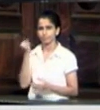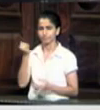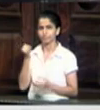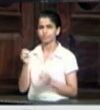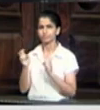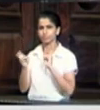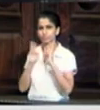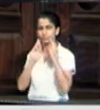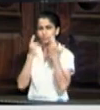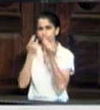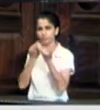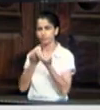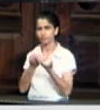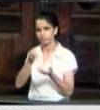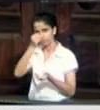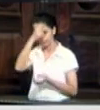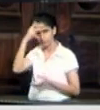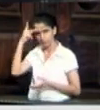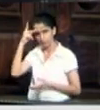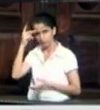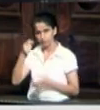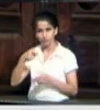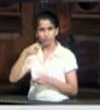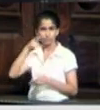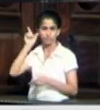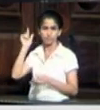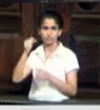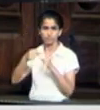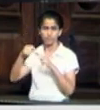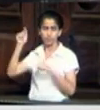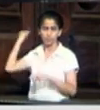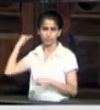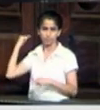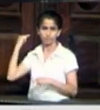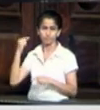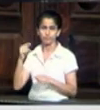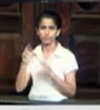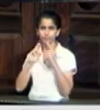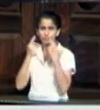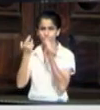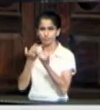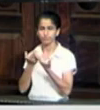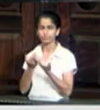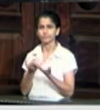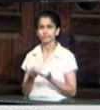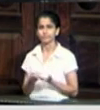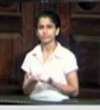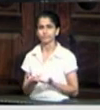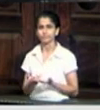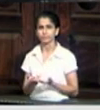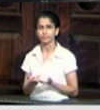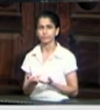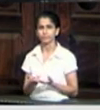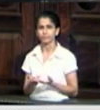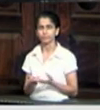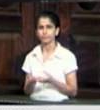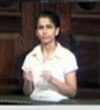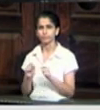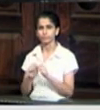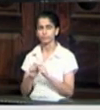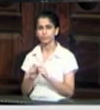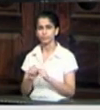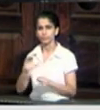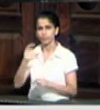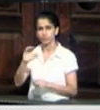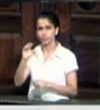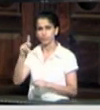audiência pública que aconteceu na semana passada. A audiência essa produzida pela